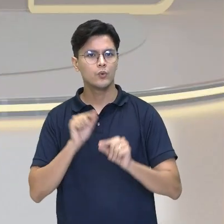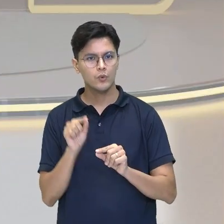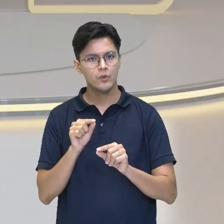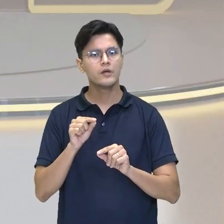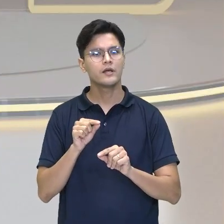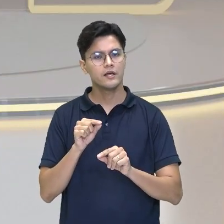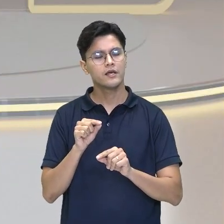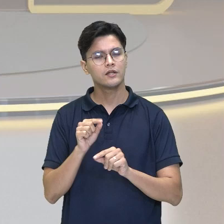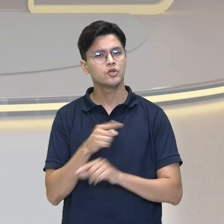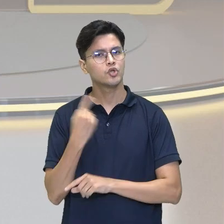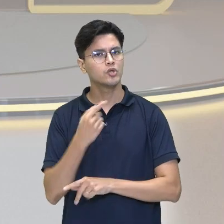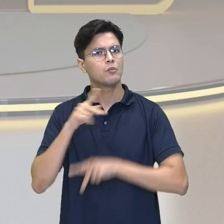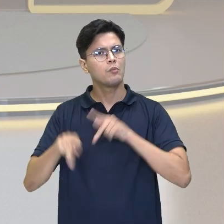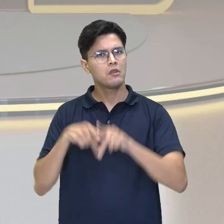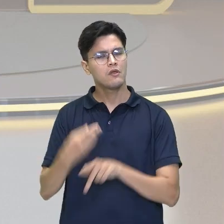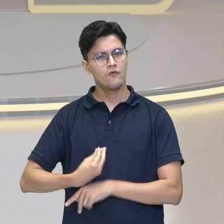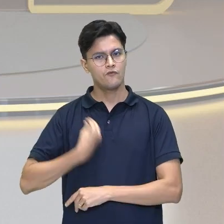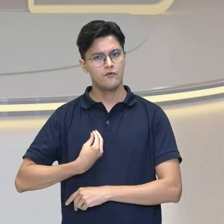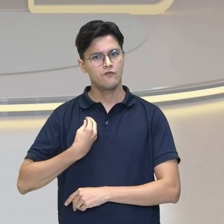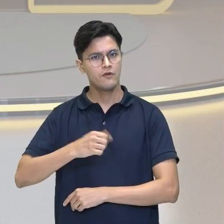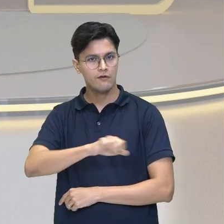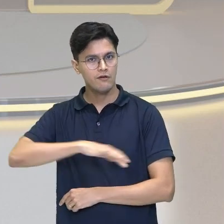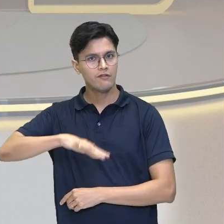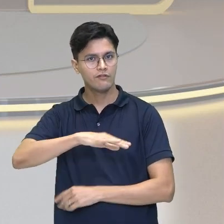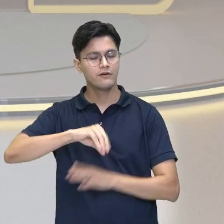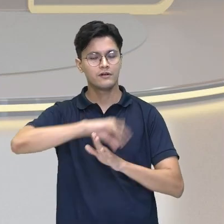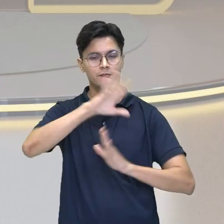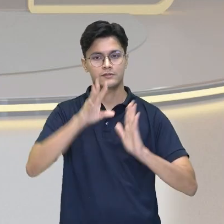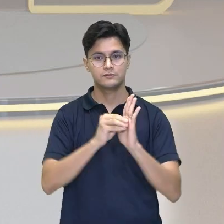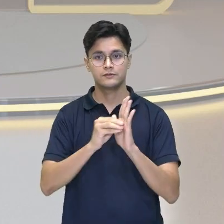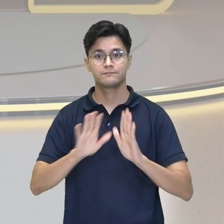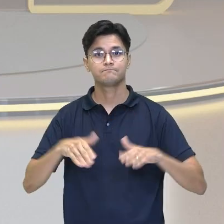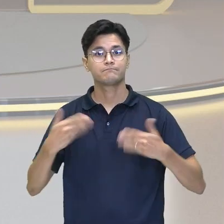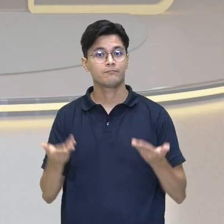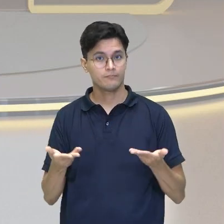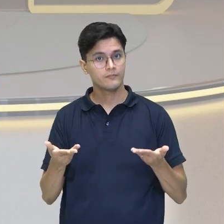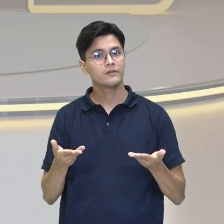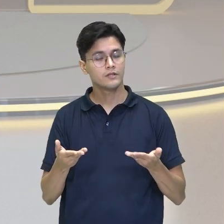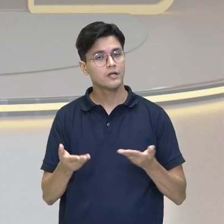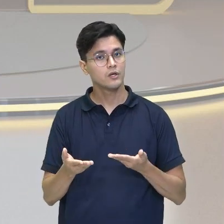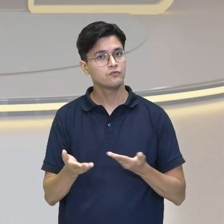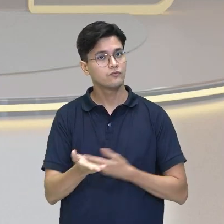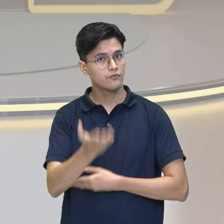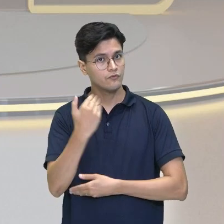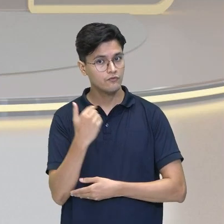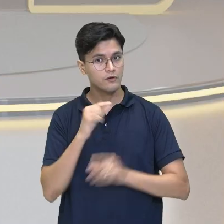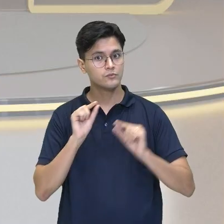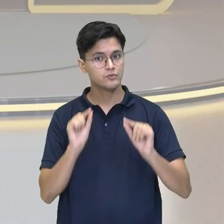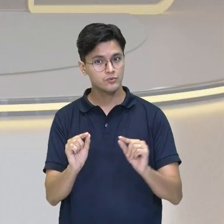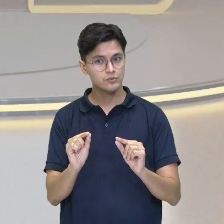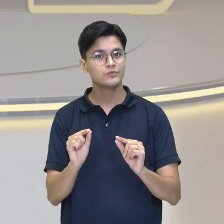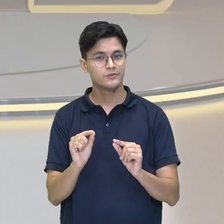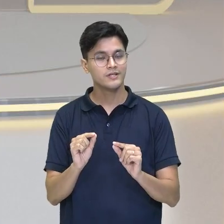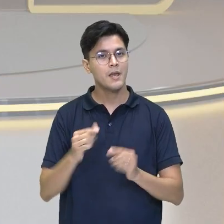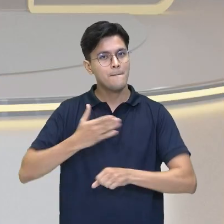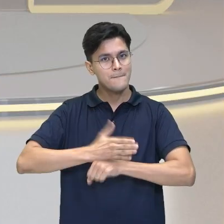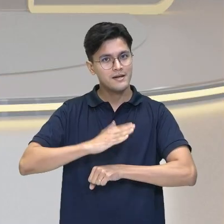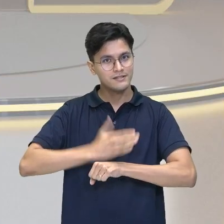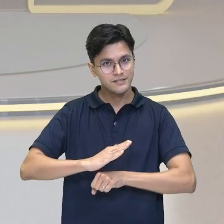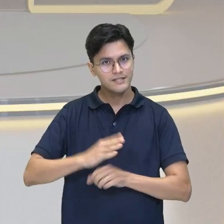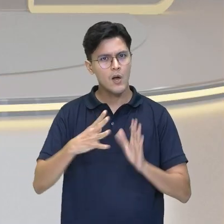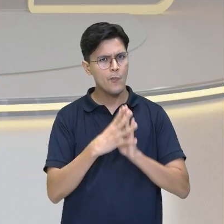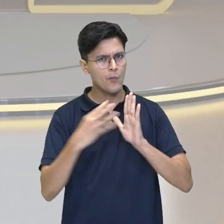que vive nessas terras aqui, nas terras amazônicas. Então, vamos construir um novo modelo de desenvolvimento que valorize a